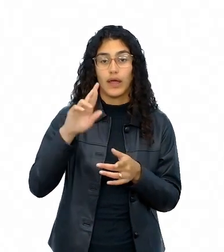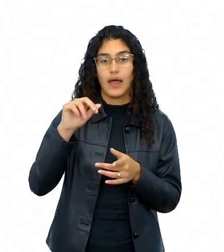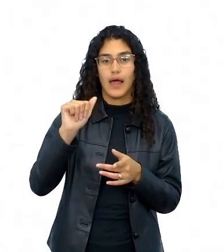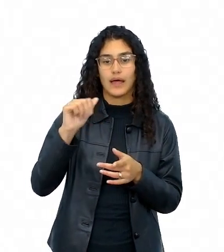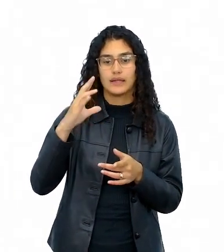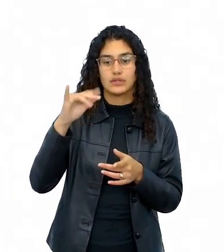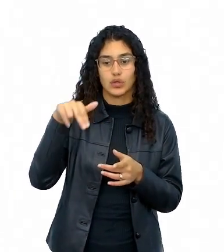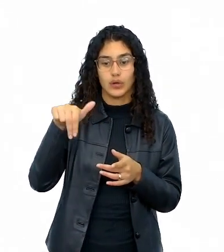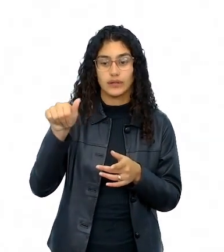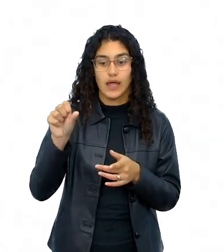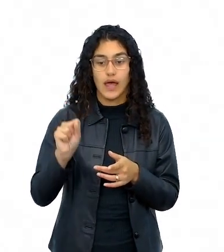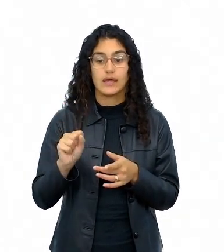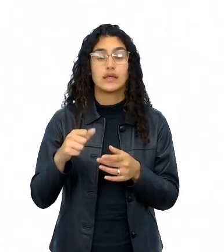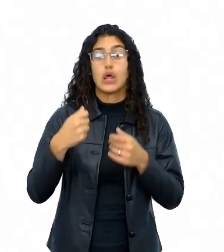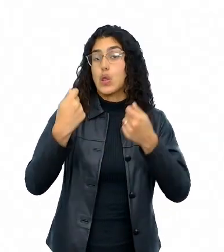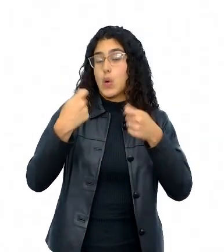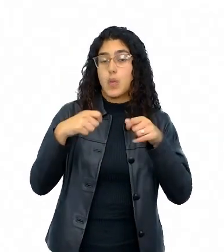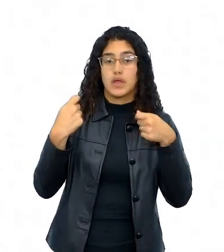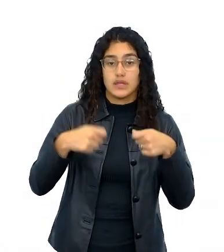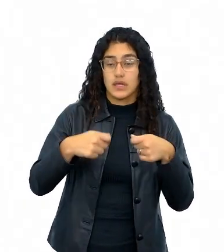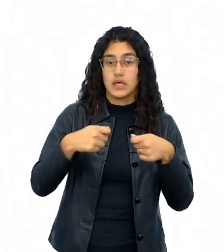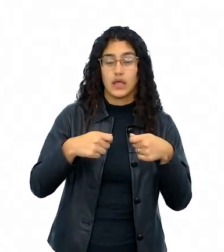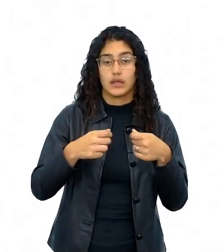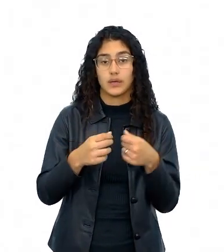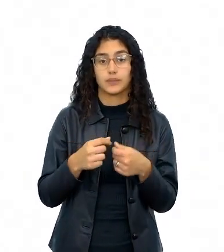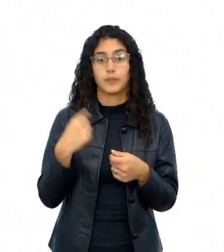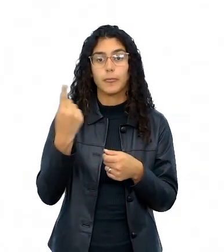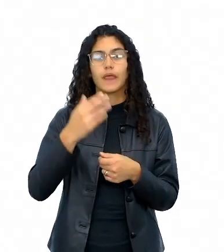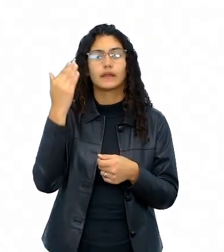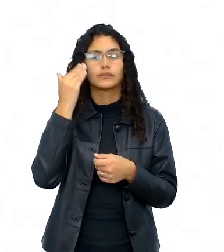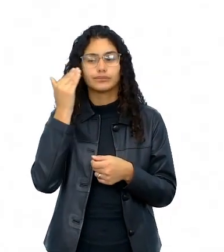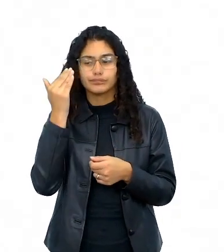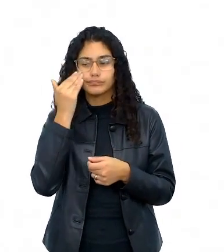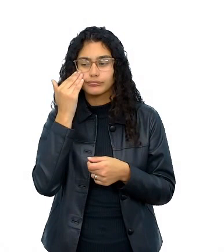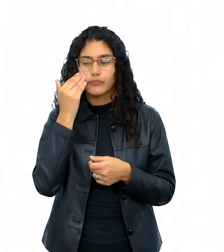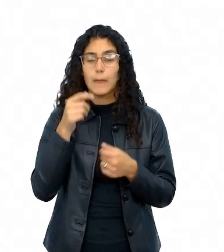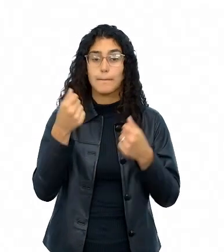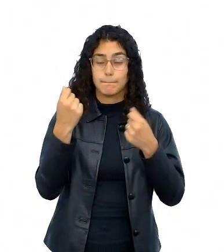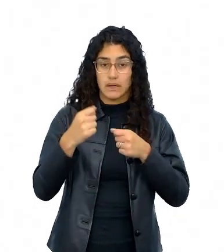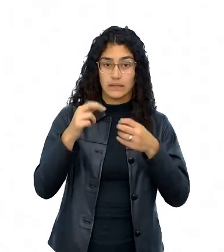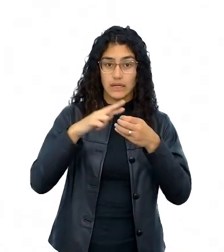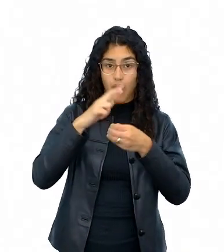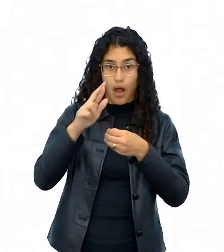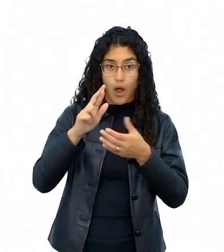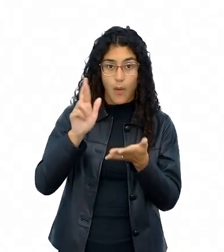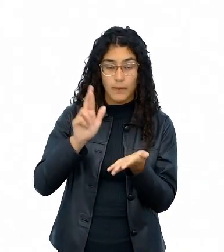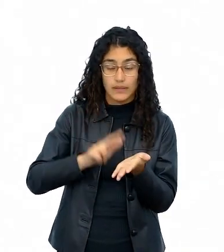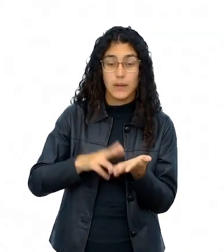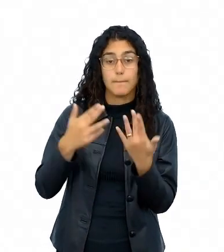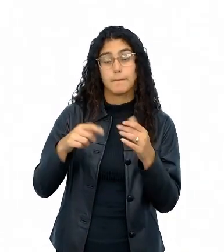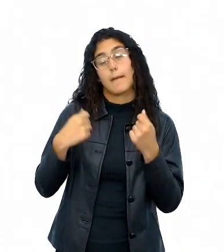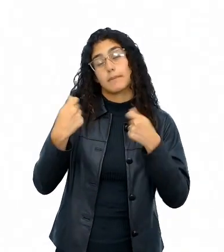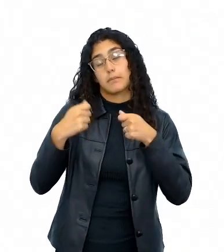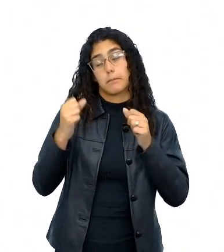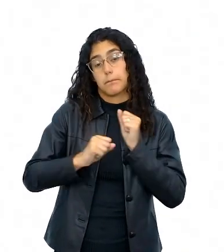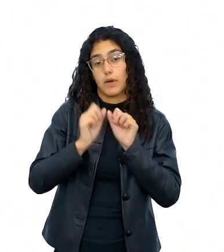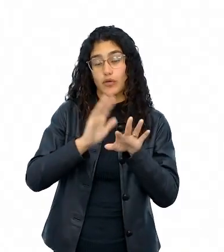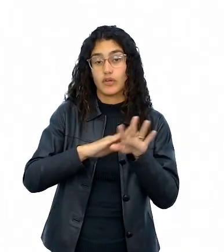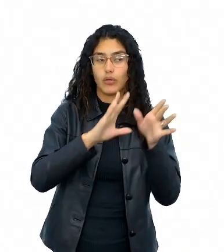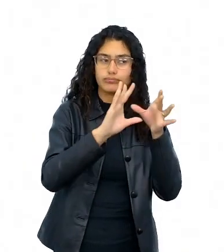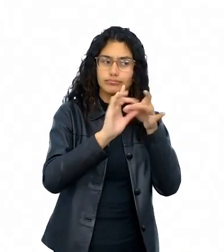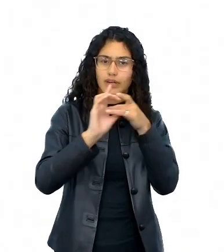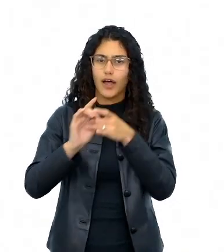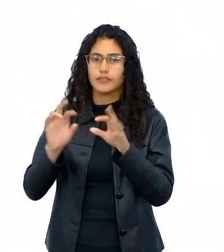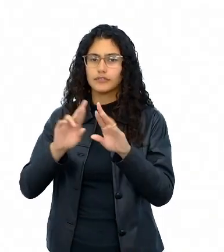gente não precisa fazer. A gente entende que a recuperação é necessária, mas a gente pode fazer ali um contexto